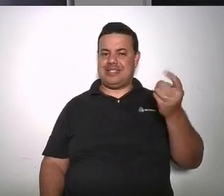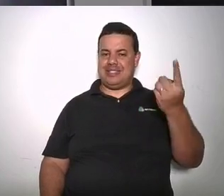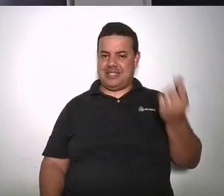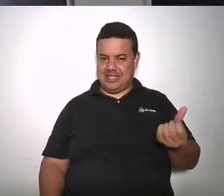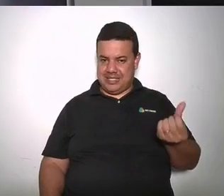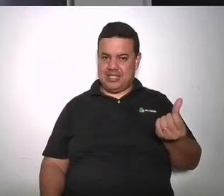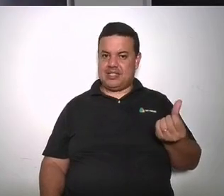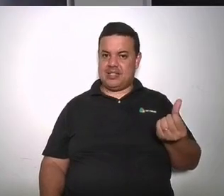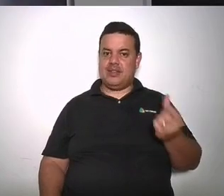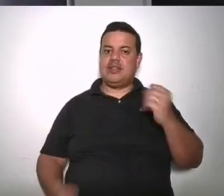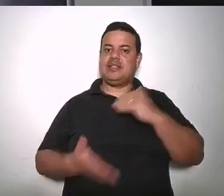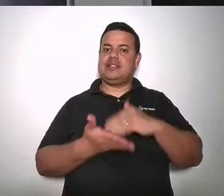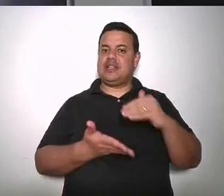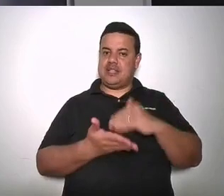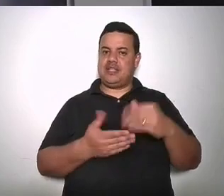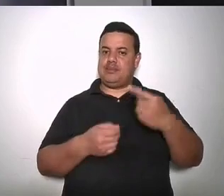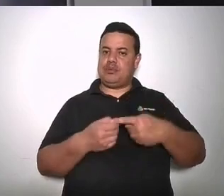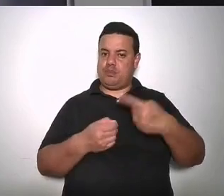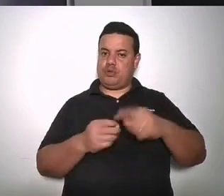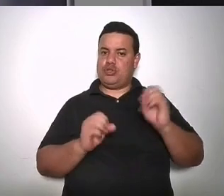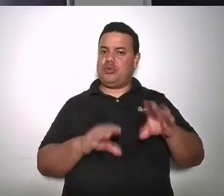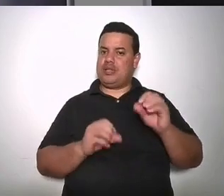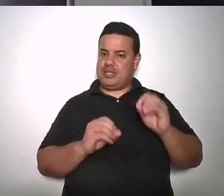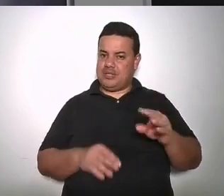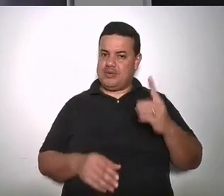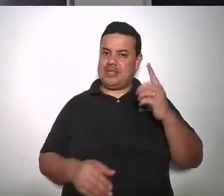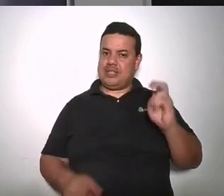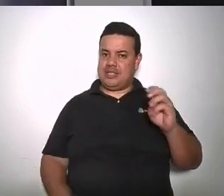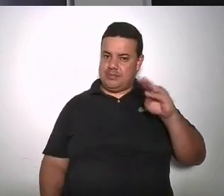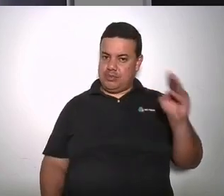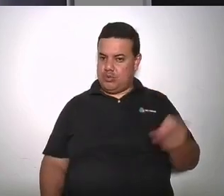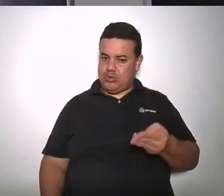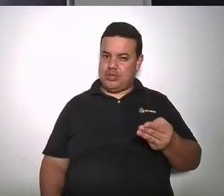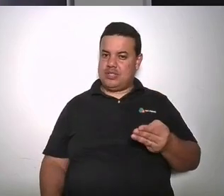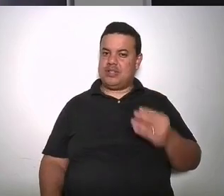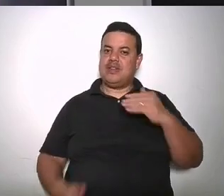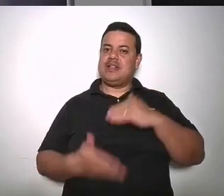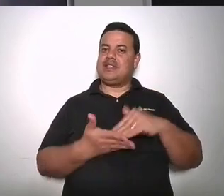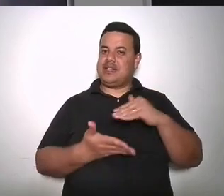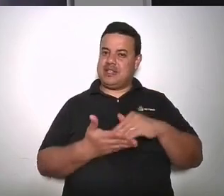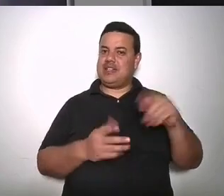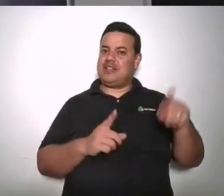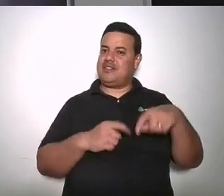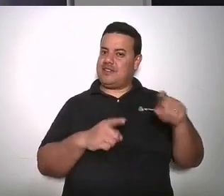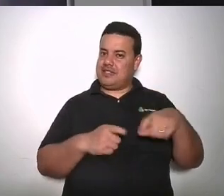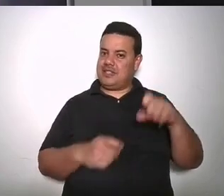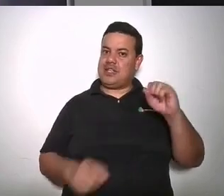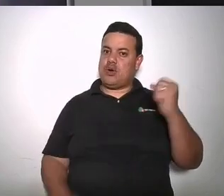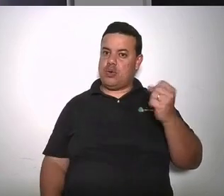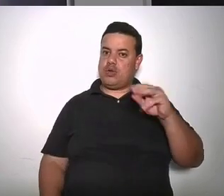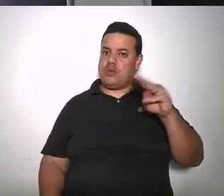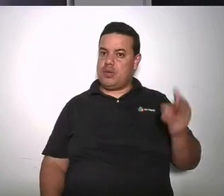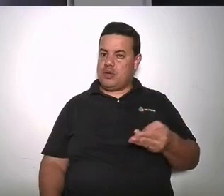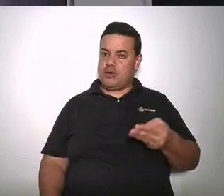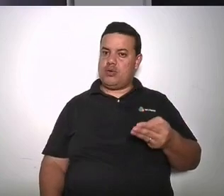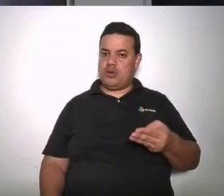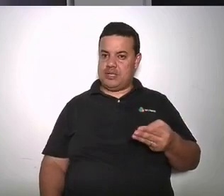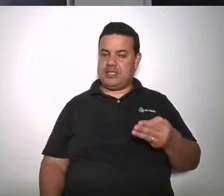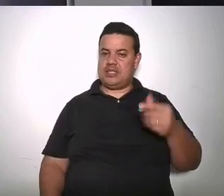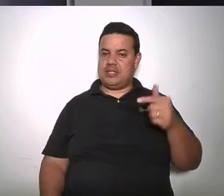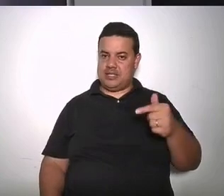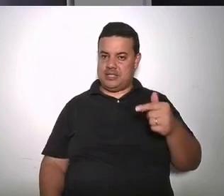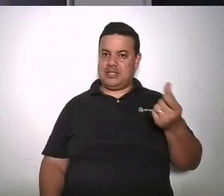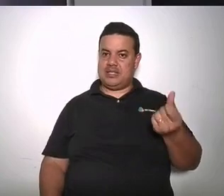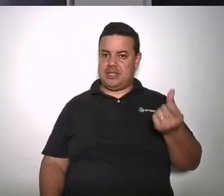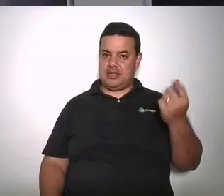de Administração, 15.893.000, Secretaria da Fazenda, 8.064.000. Aqui na Secretaria da Fazenda é onde a